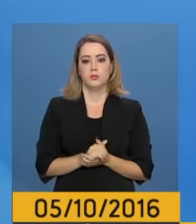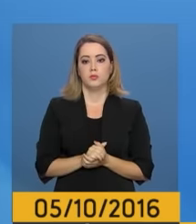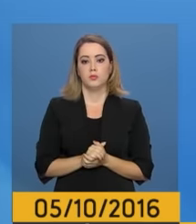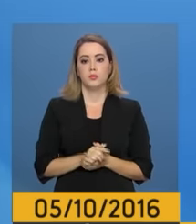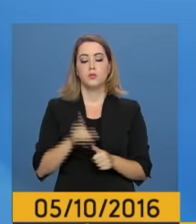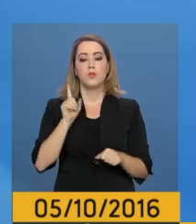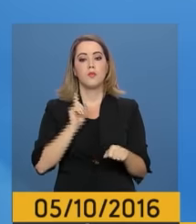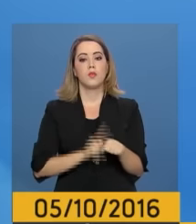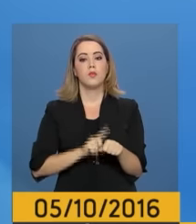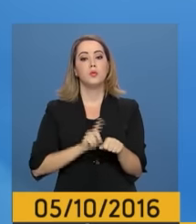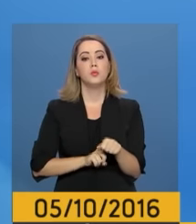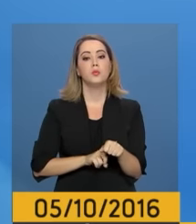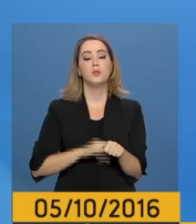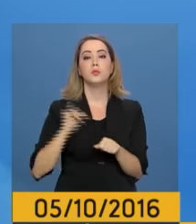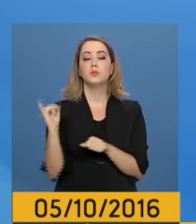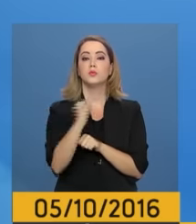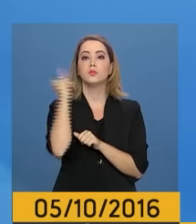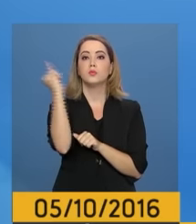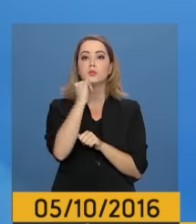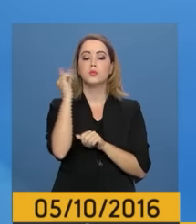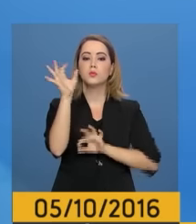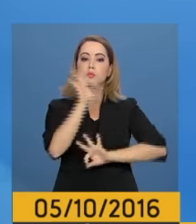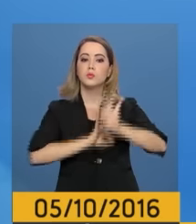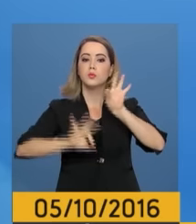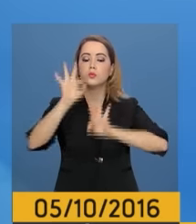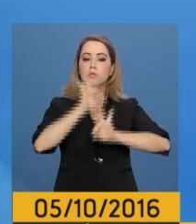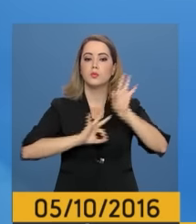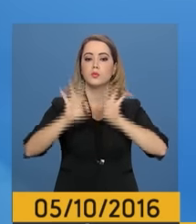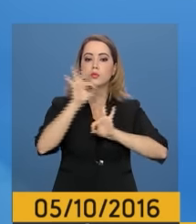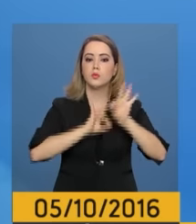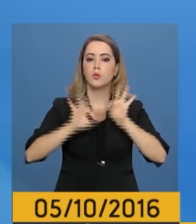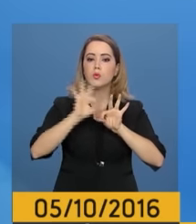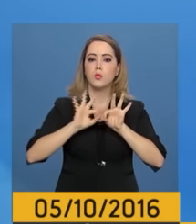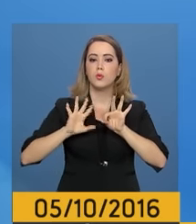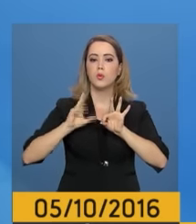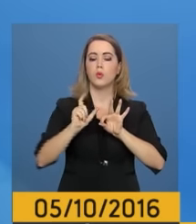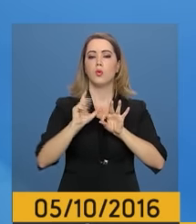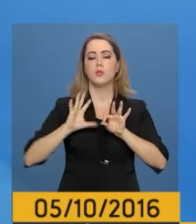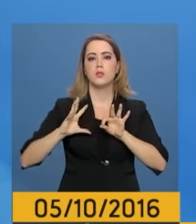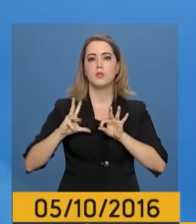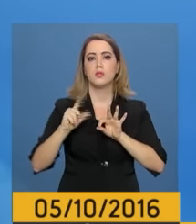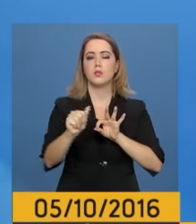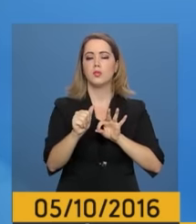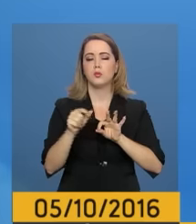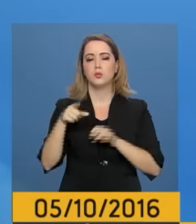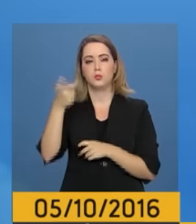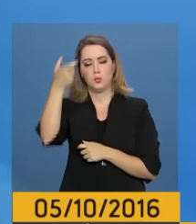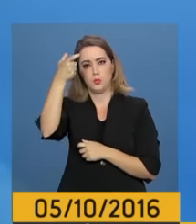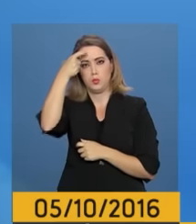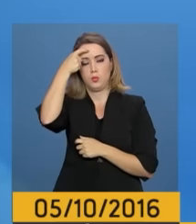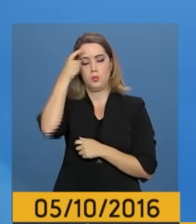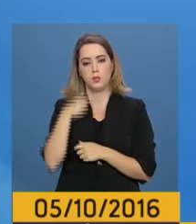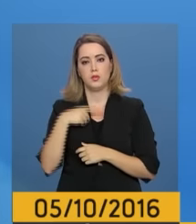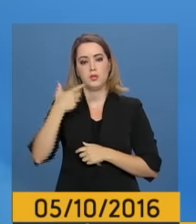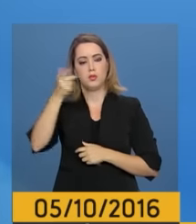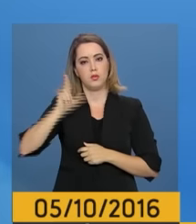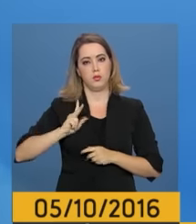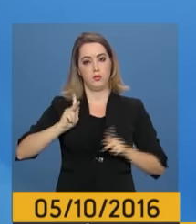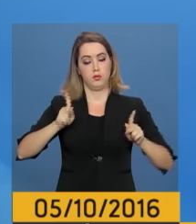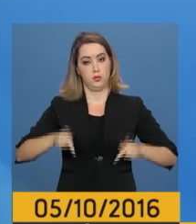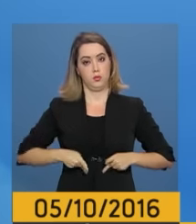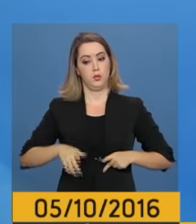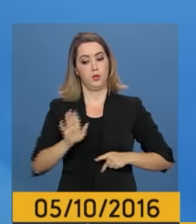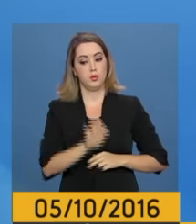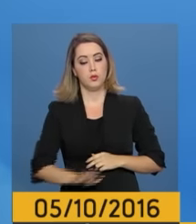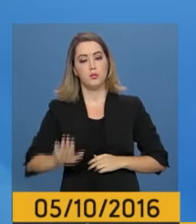O momento mais importante para a organização das habilidades e das competências humanas são os primeiros anos de